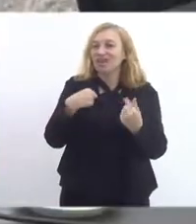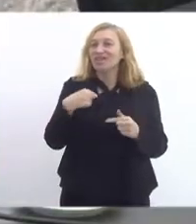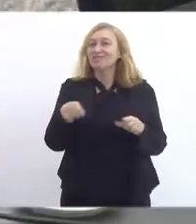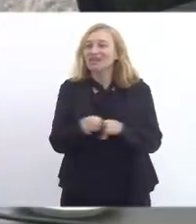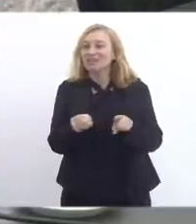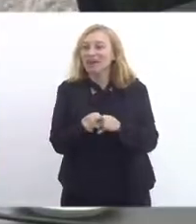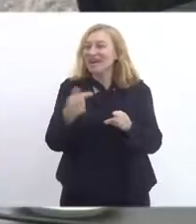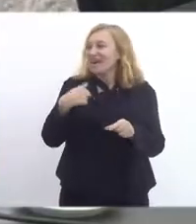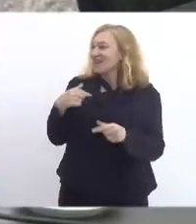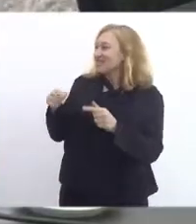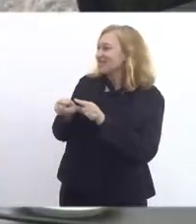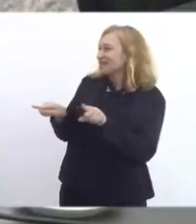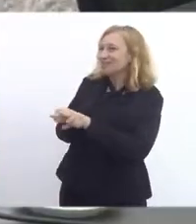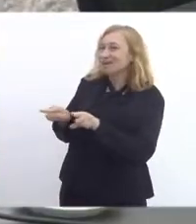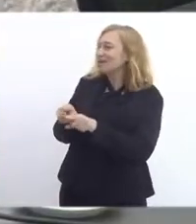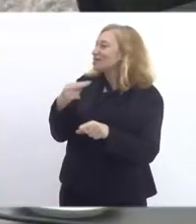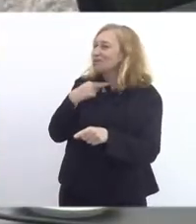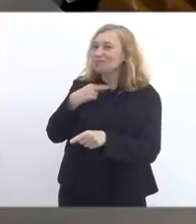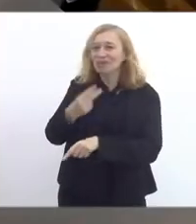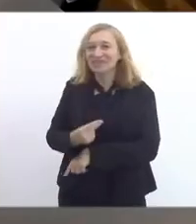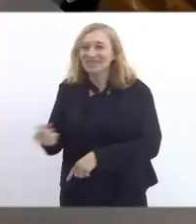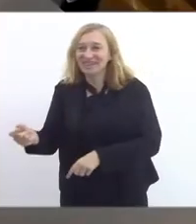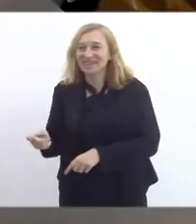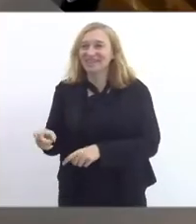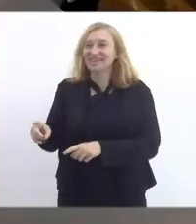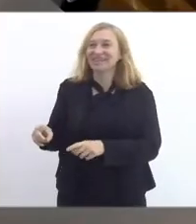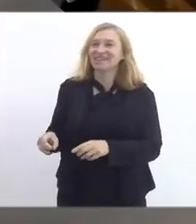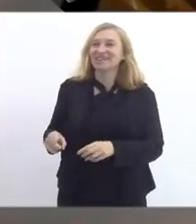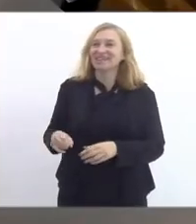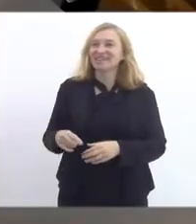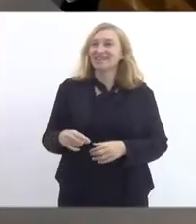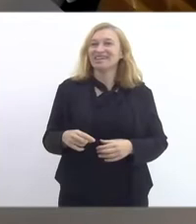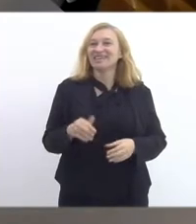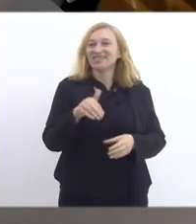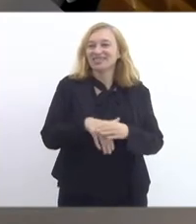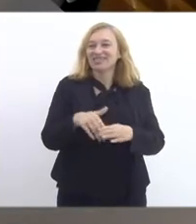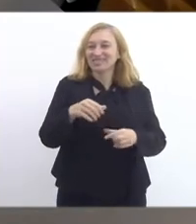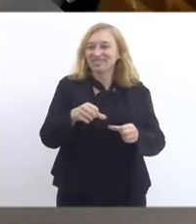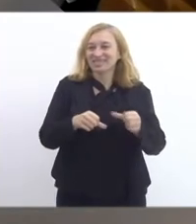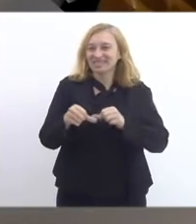contra. Não pode se deslocar. Tá? Voto contra. Negado o pedido.